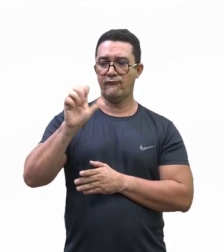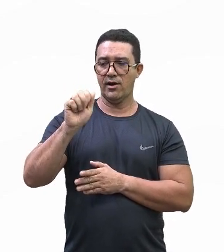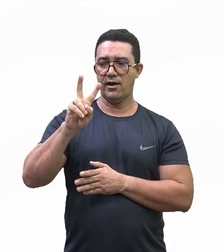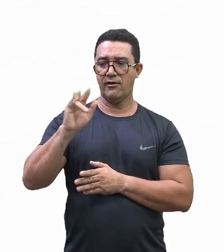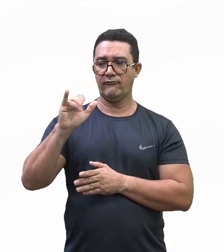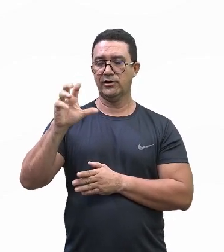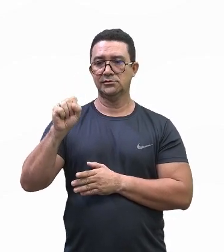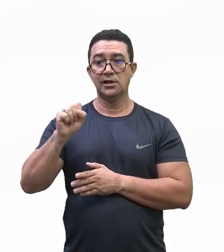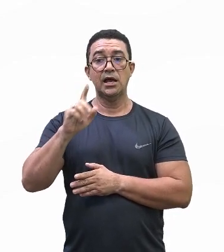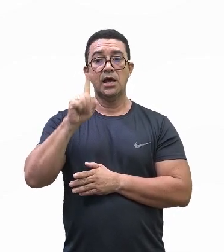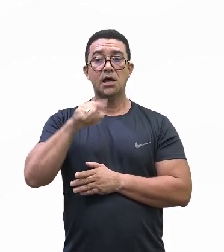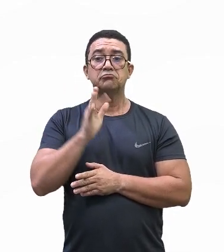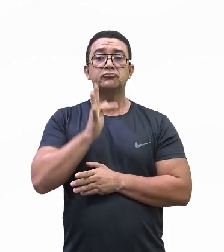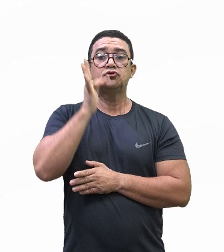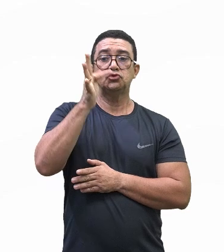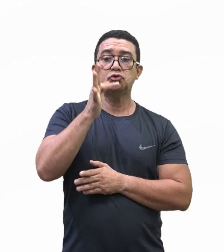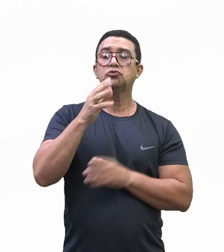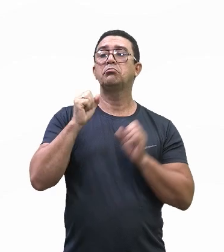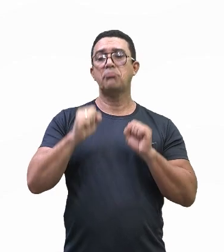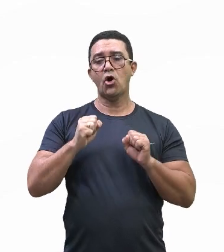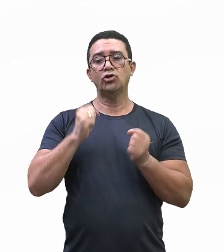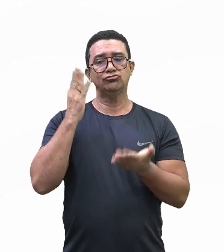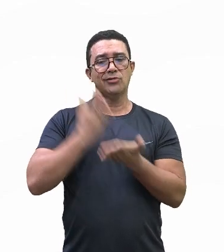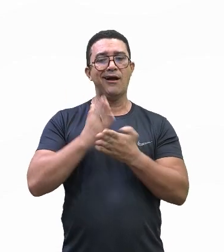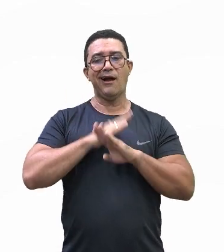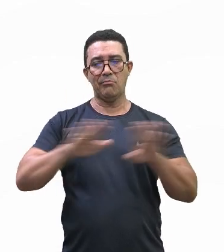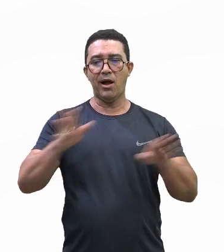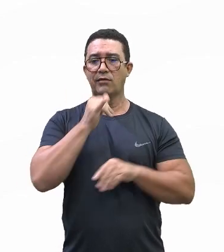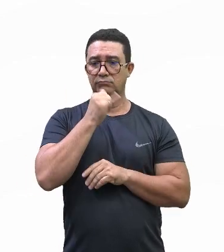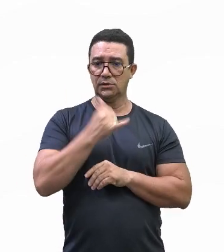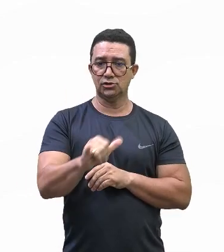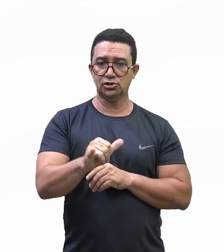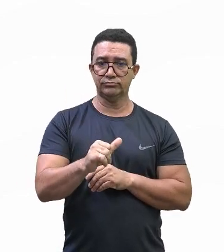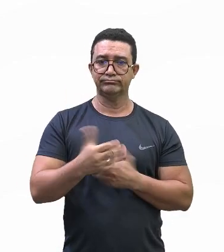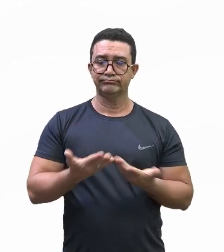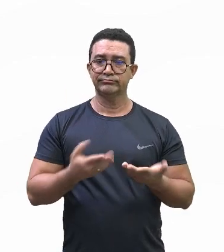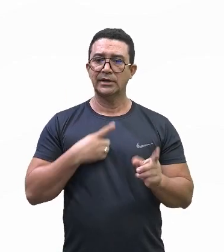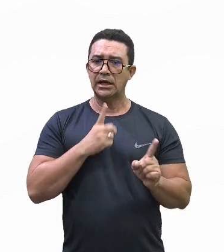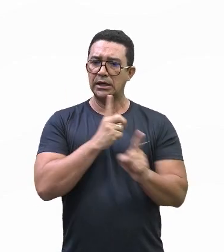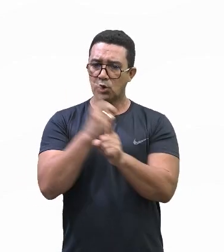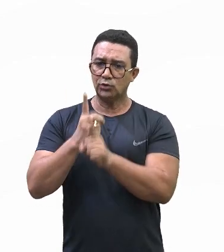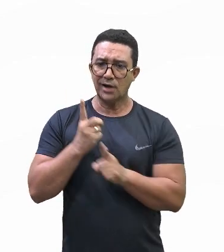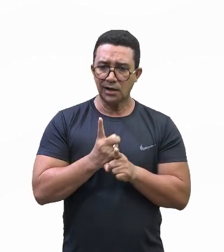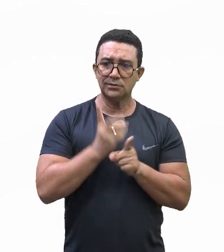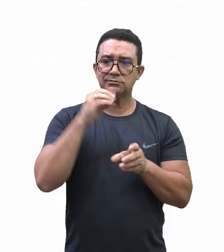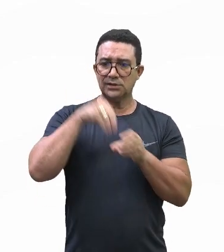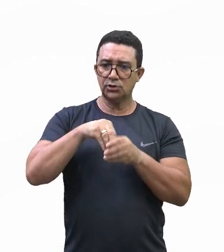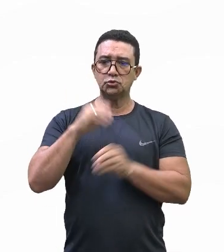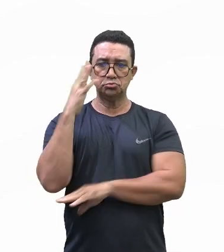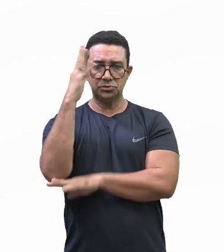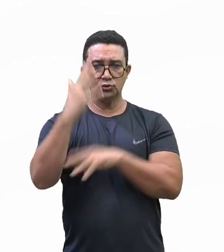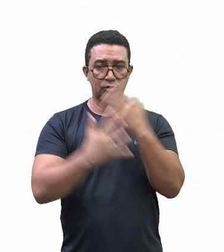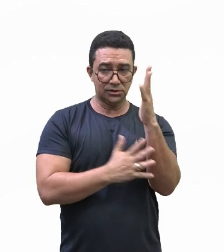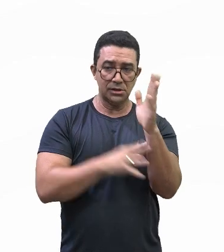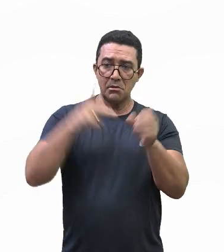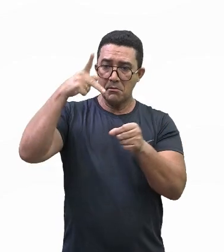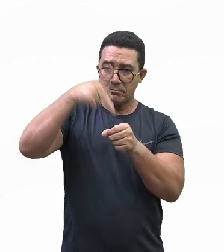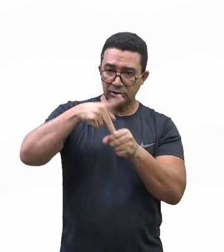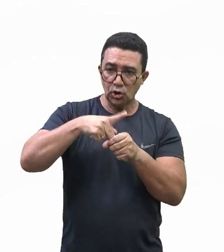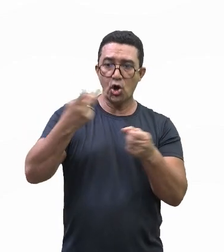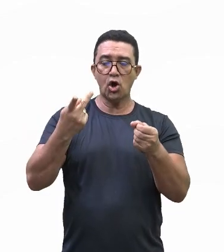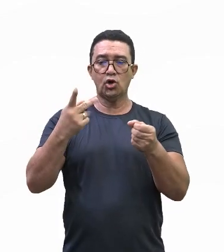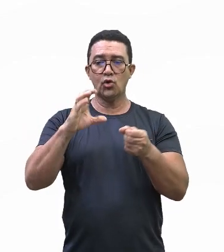se esgotam, como a gente já vem falando. Apesar de serem encontradas na natureza, o petróleo está na